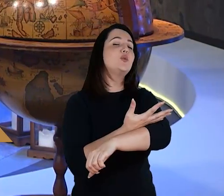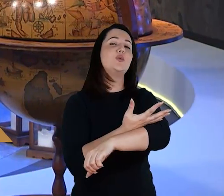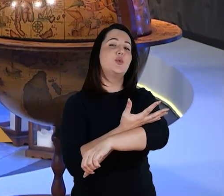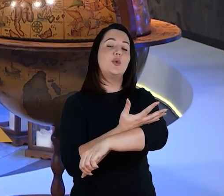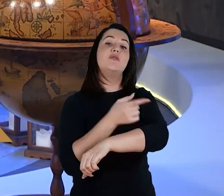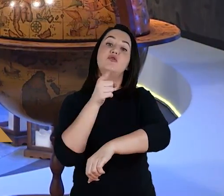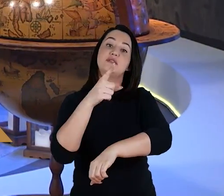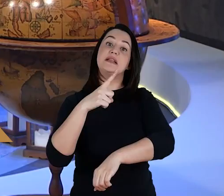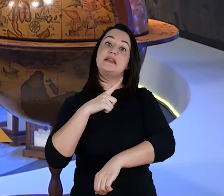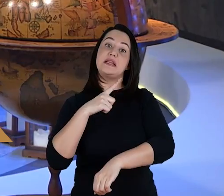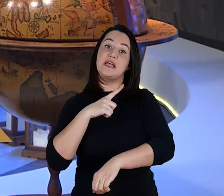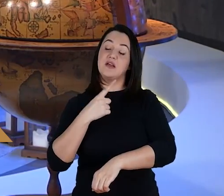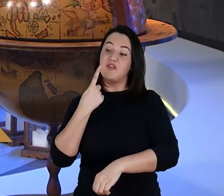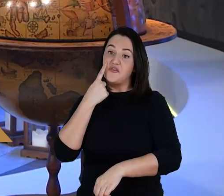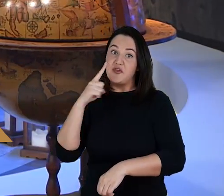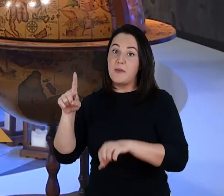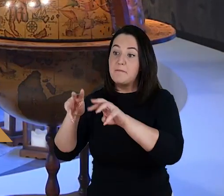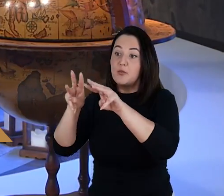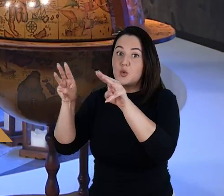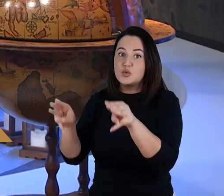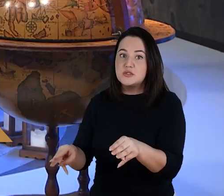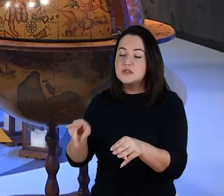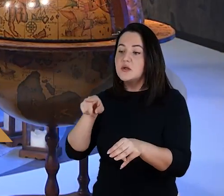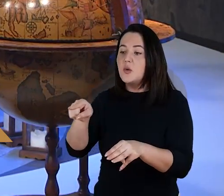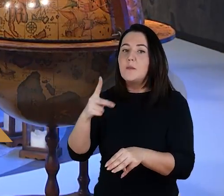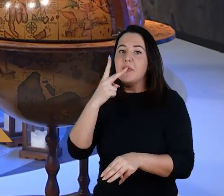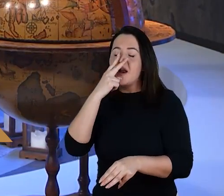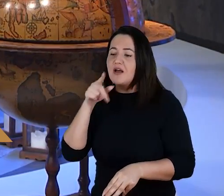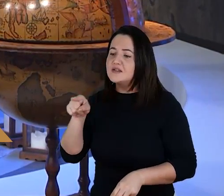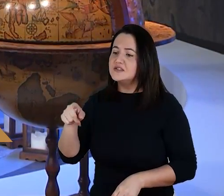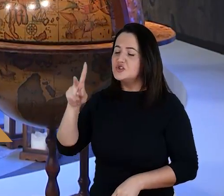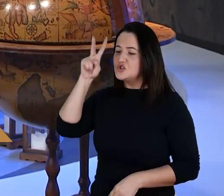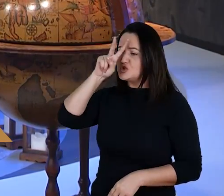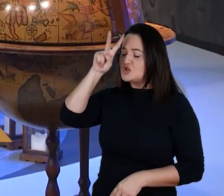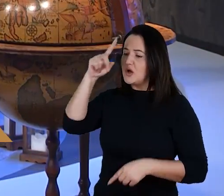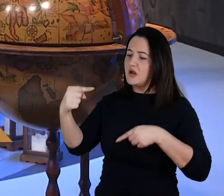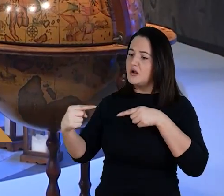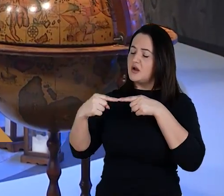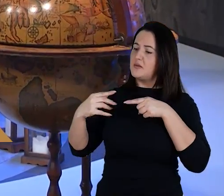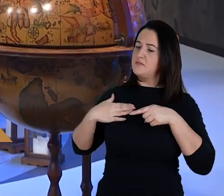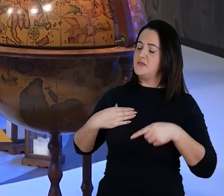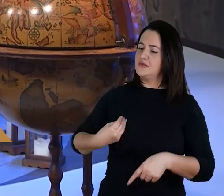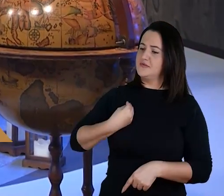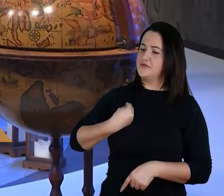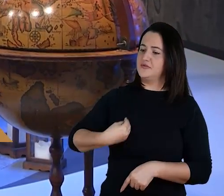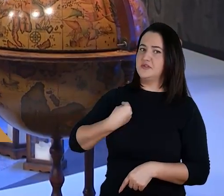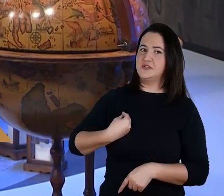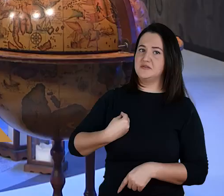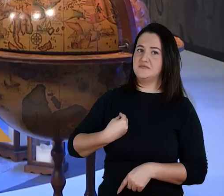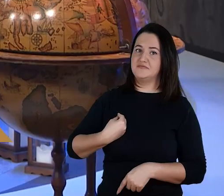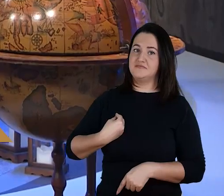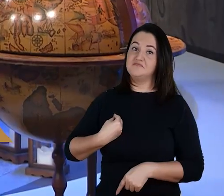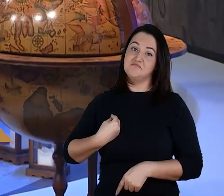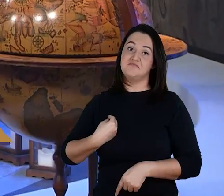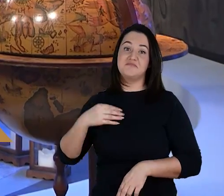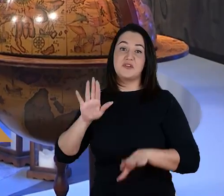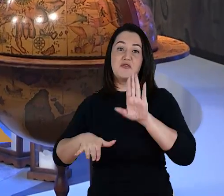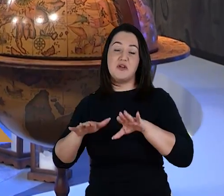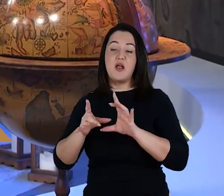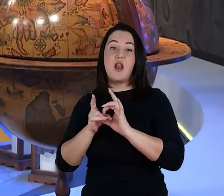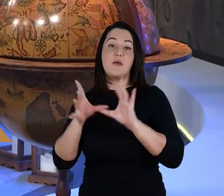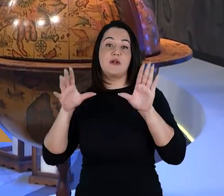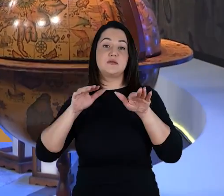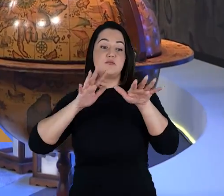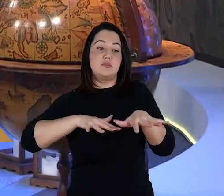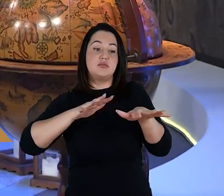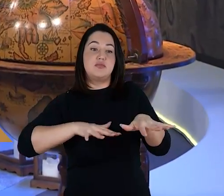relações afetivas com aquela parte da história que o artefato está se referindo. Pode ser a libertação de um povo